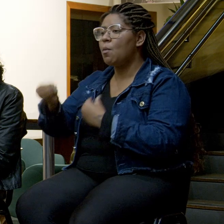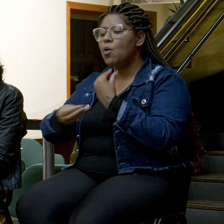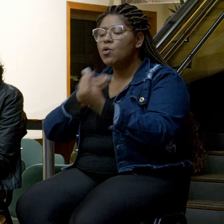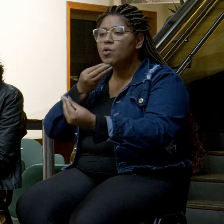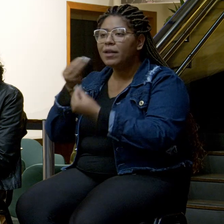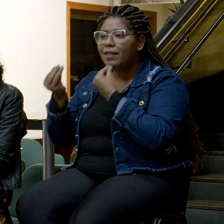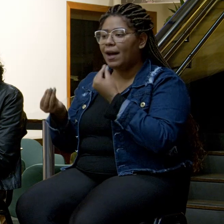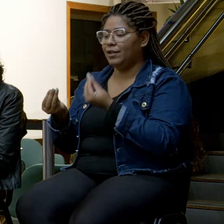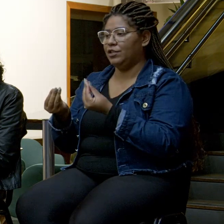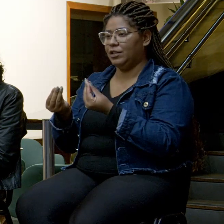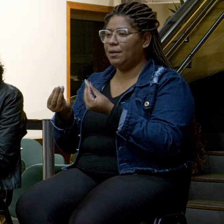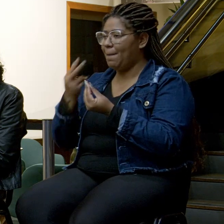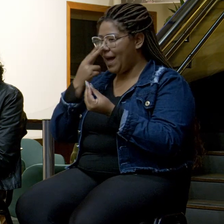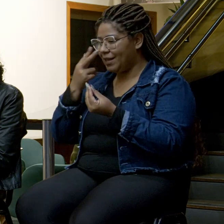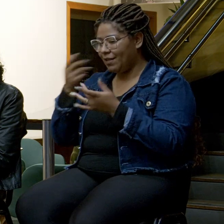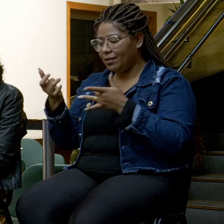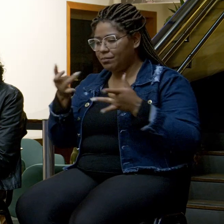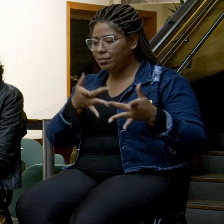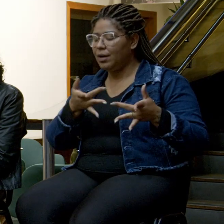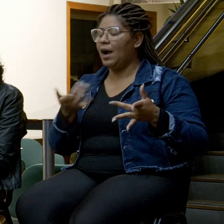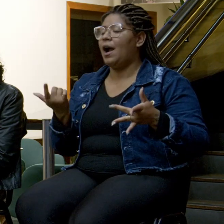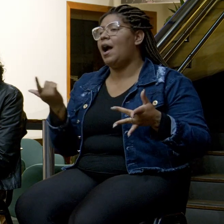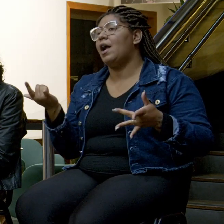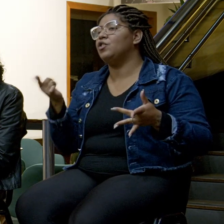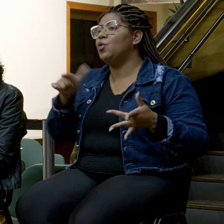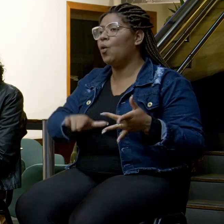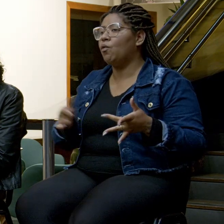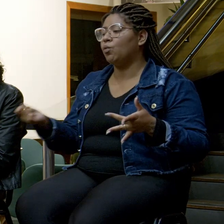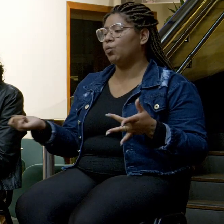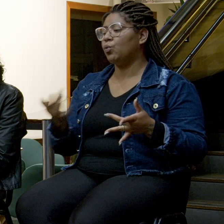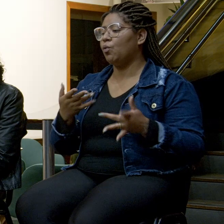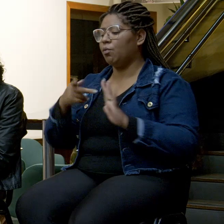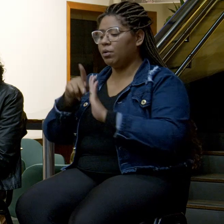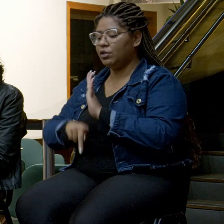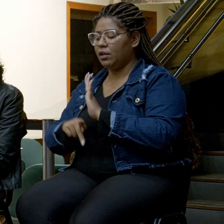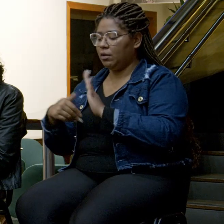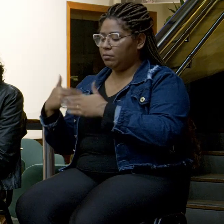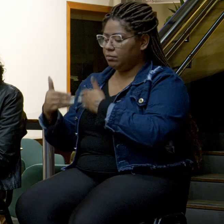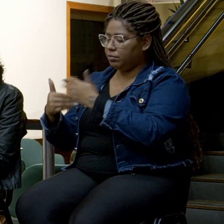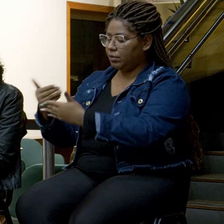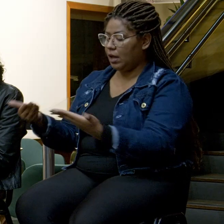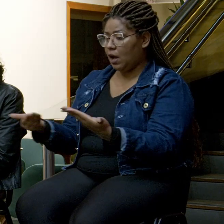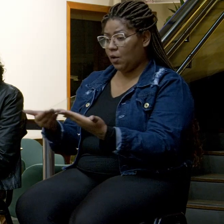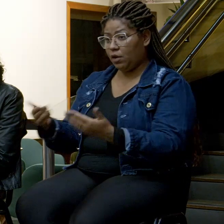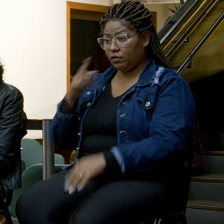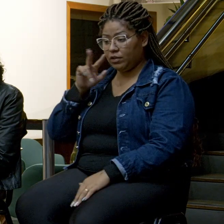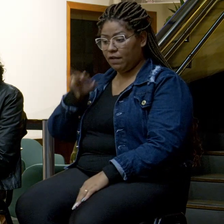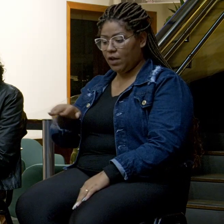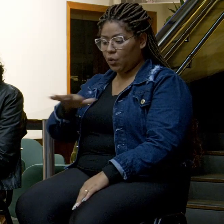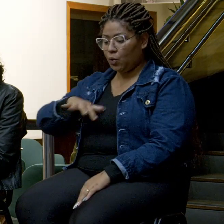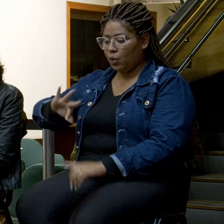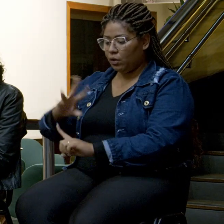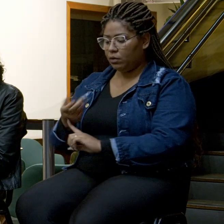vai ficar para trás naturalmente, assim. Então, acho que caminhar pela exposição e poder ver um